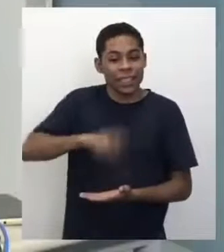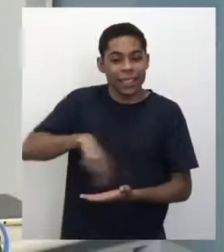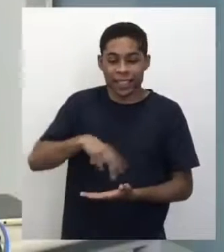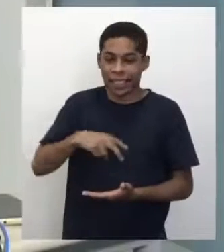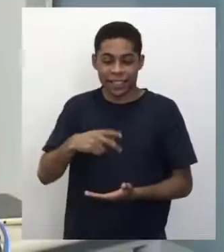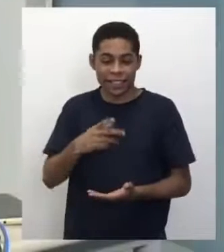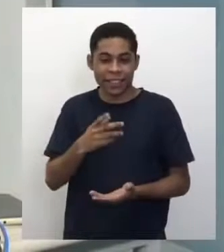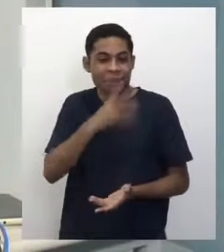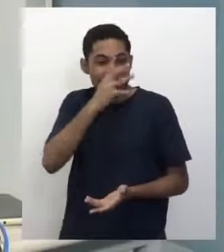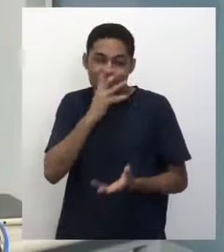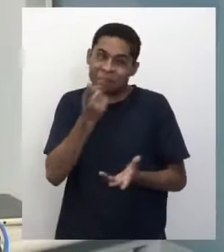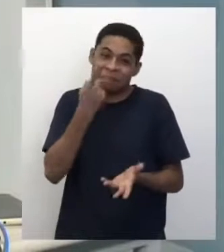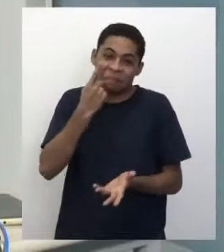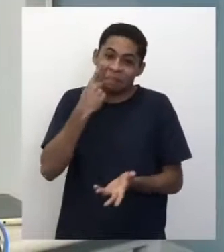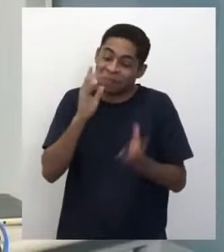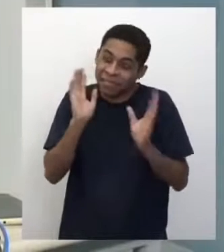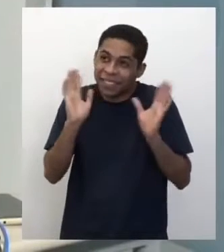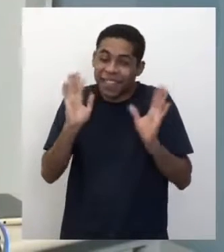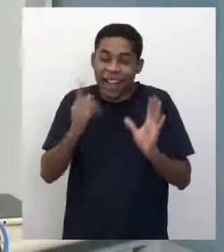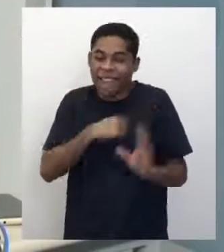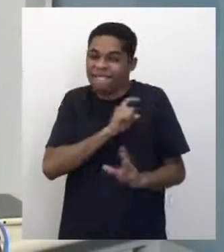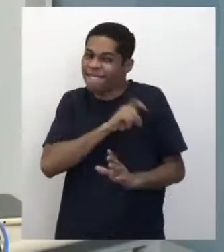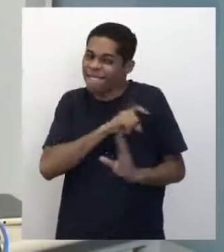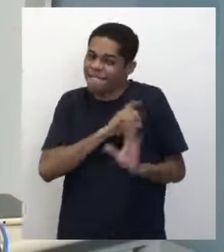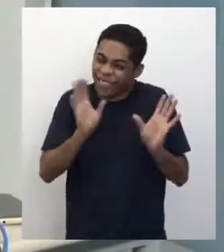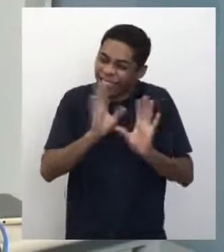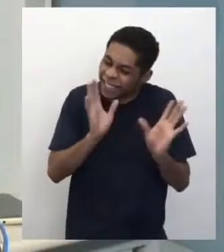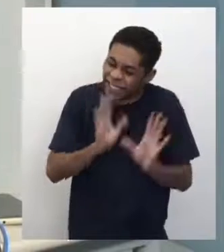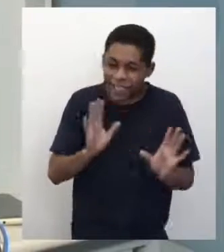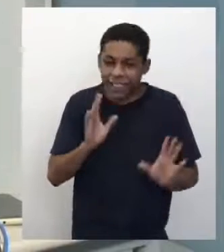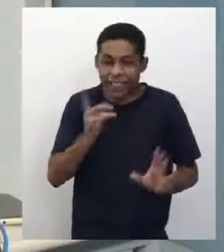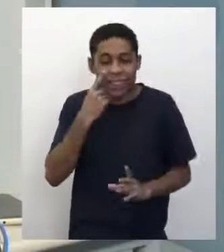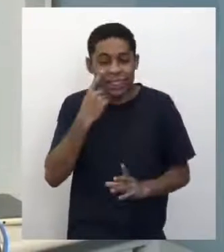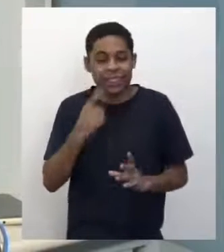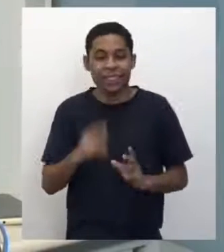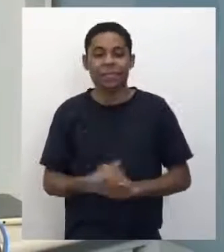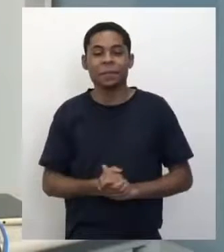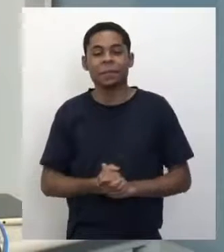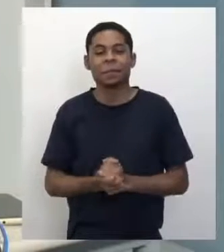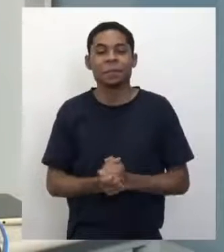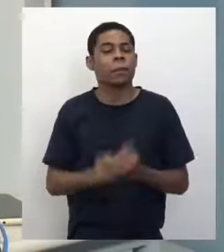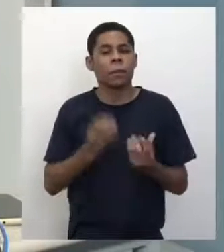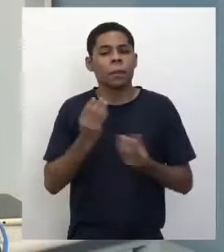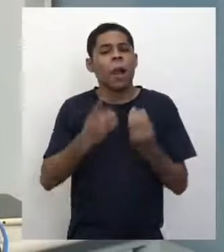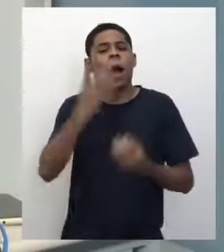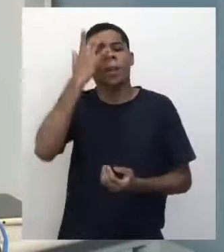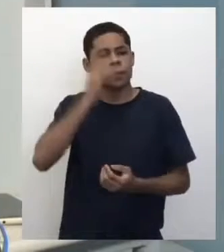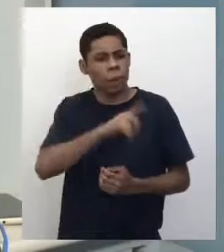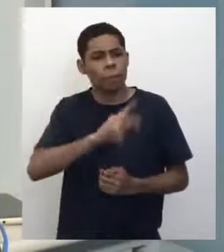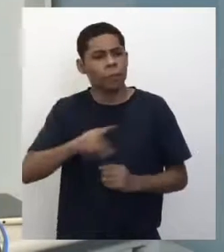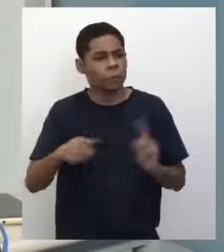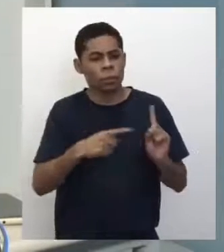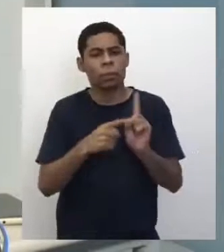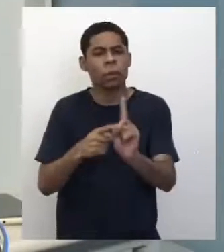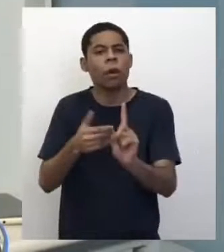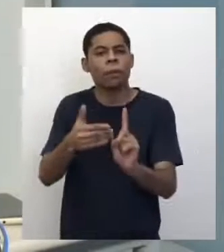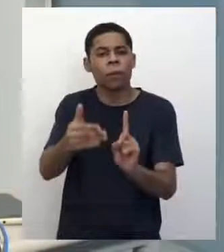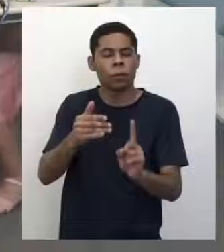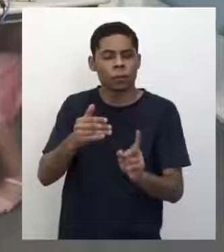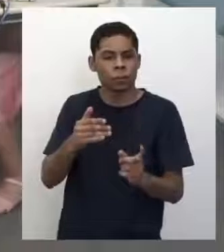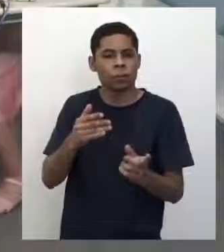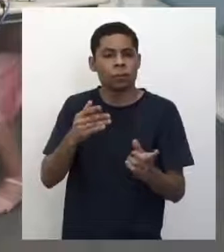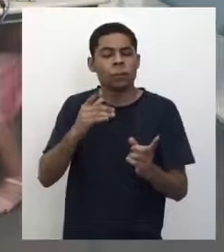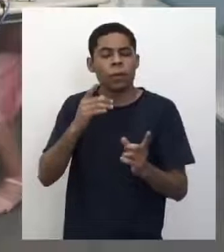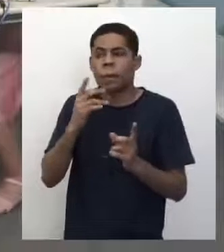escrevi muito sem querer. Não foi de sacanagem, juro. Como que vocês acham que o professor